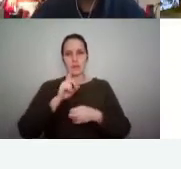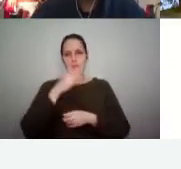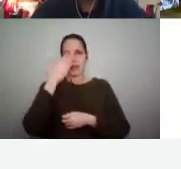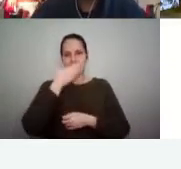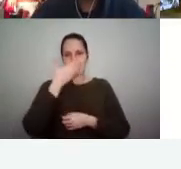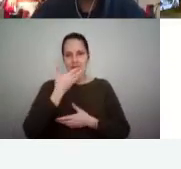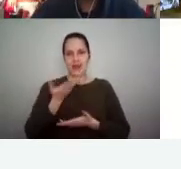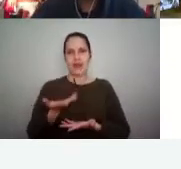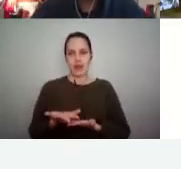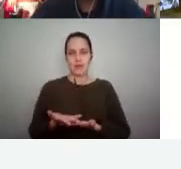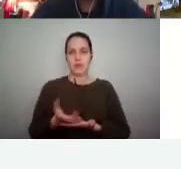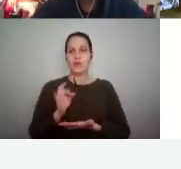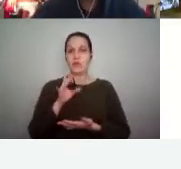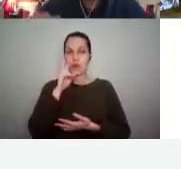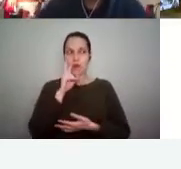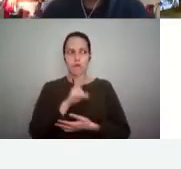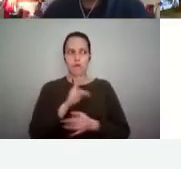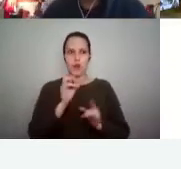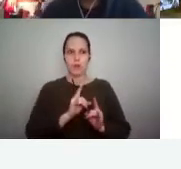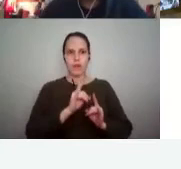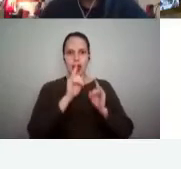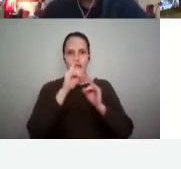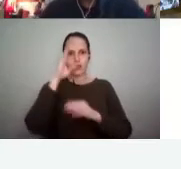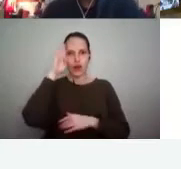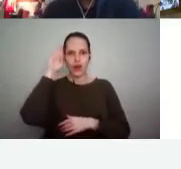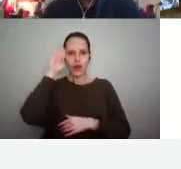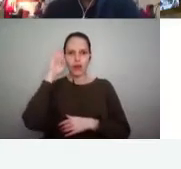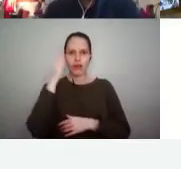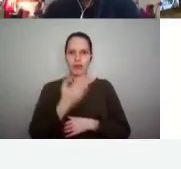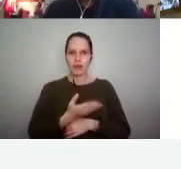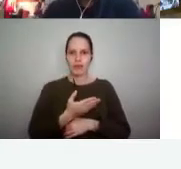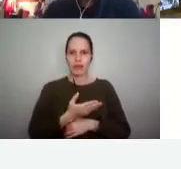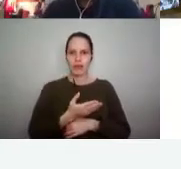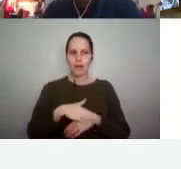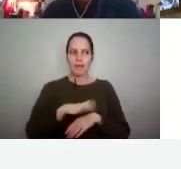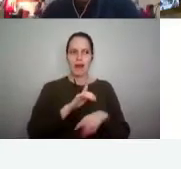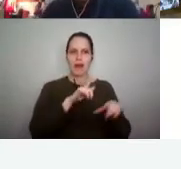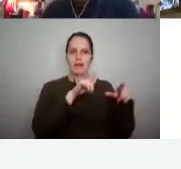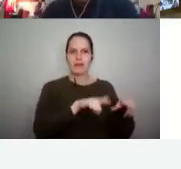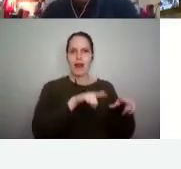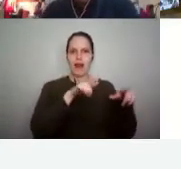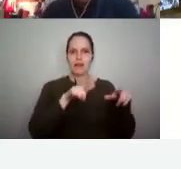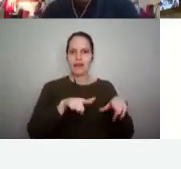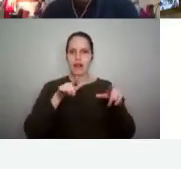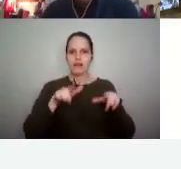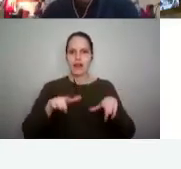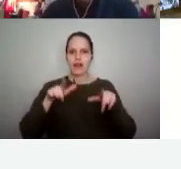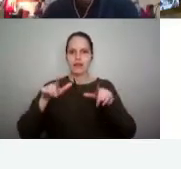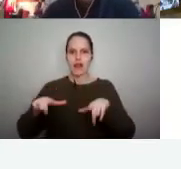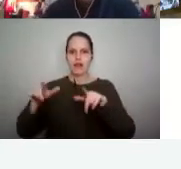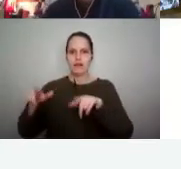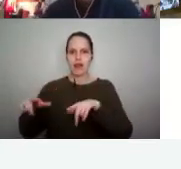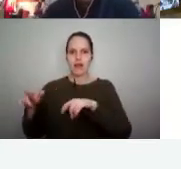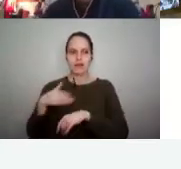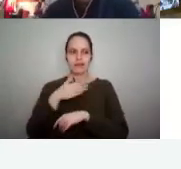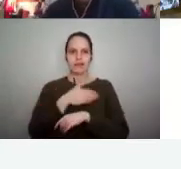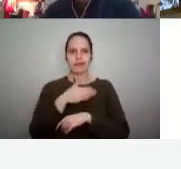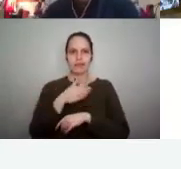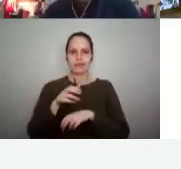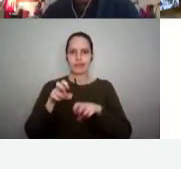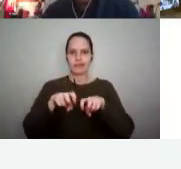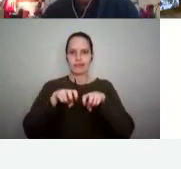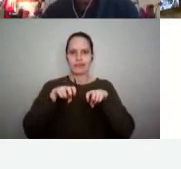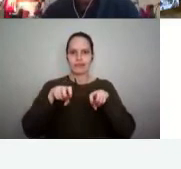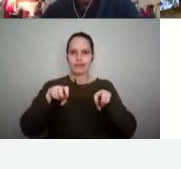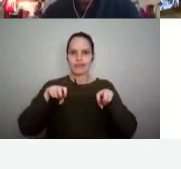os nossos prédios acadêmicos como continuam tendo mais sala de aula, mais sala de aula, mais sala de aula, salas de aulas